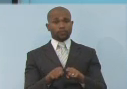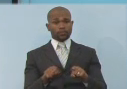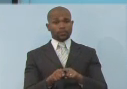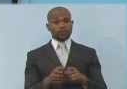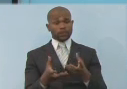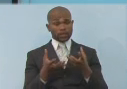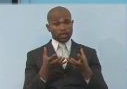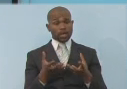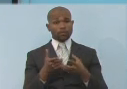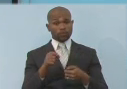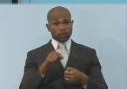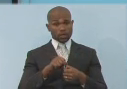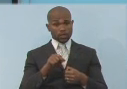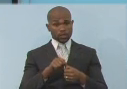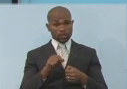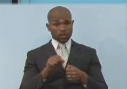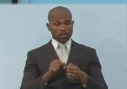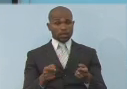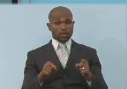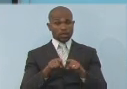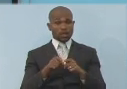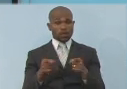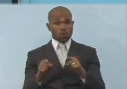pretendemos realizar convênios